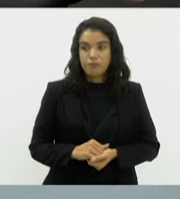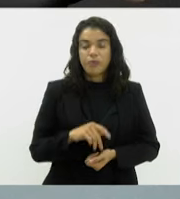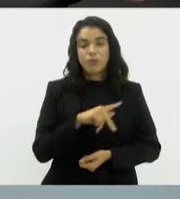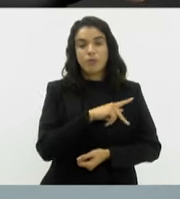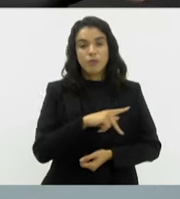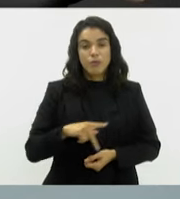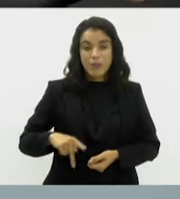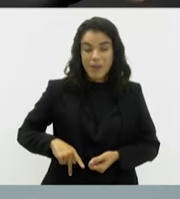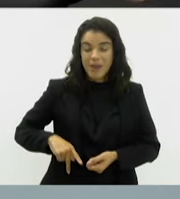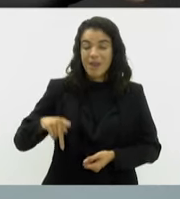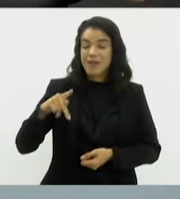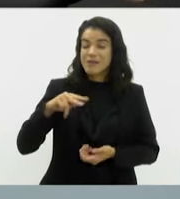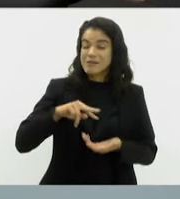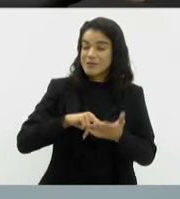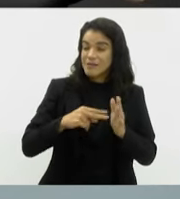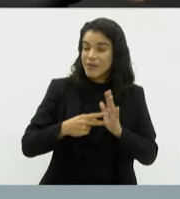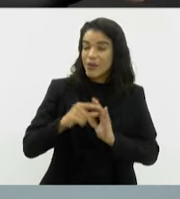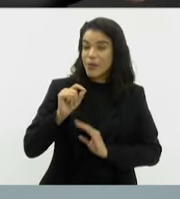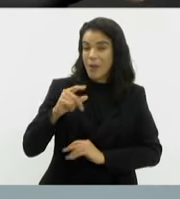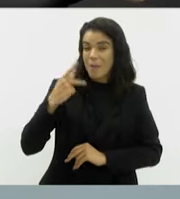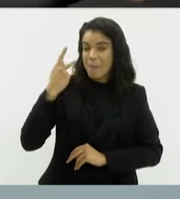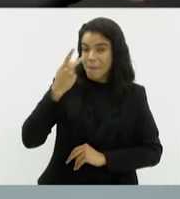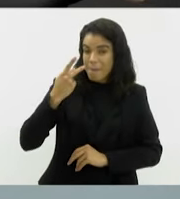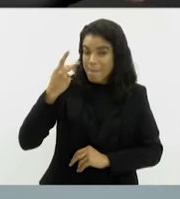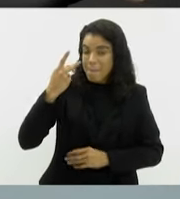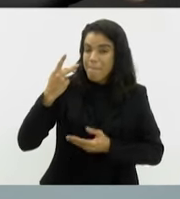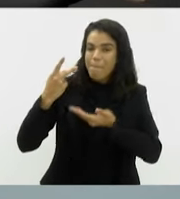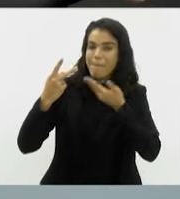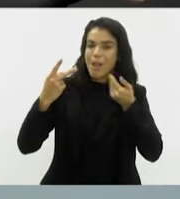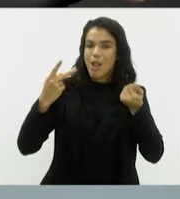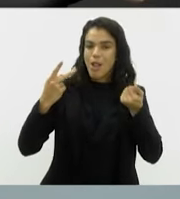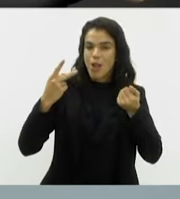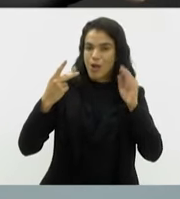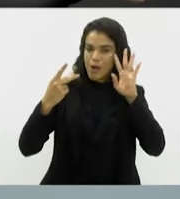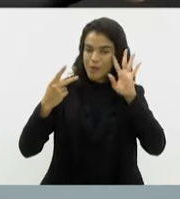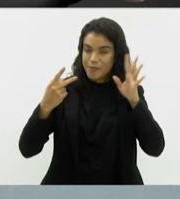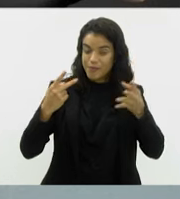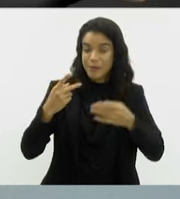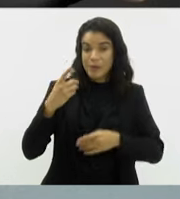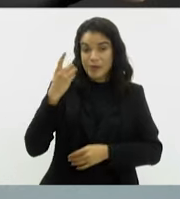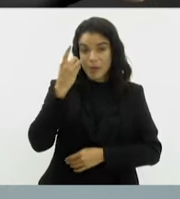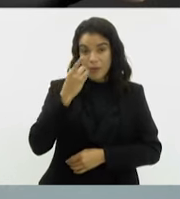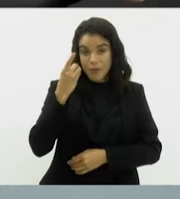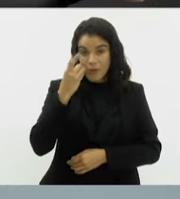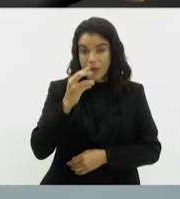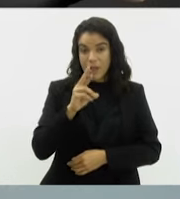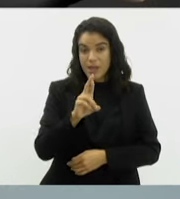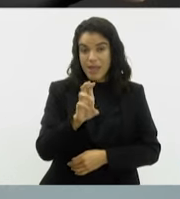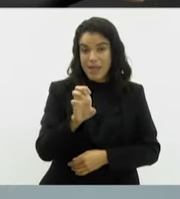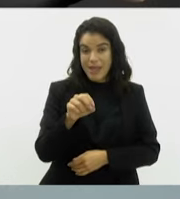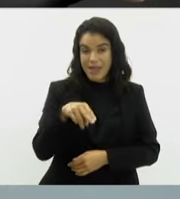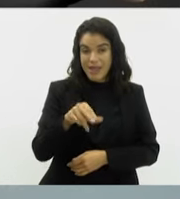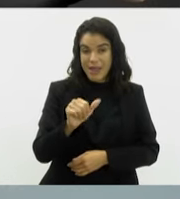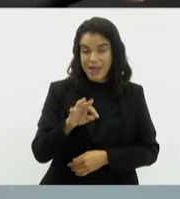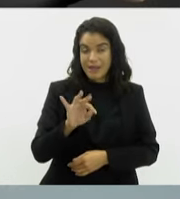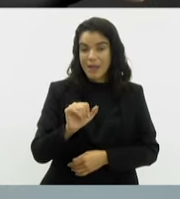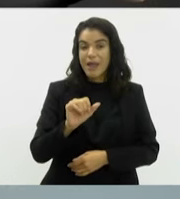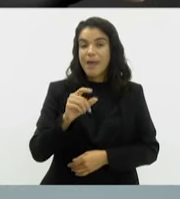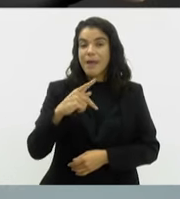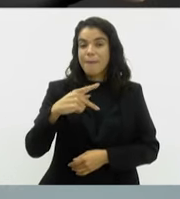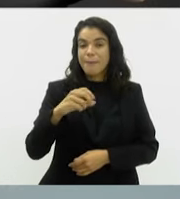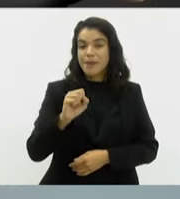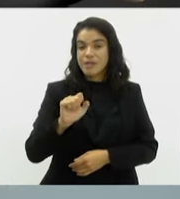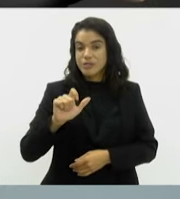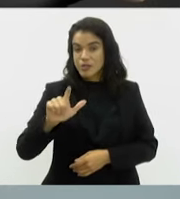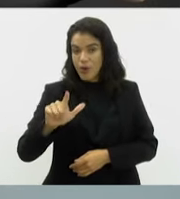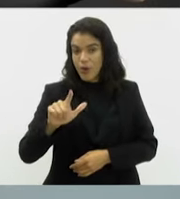a política ainda é a melhor solução. Deputada Renata é do PSOL. Deputado Yuri